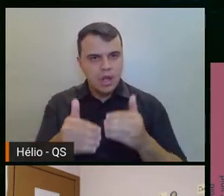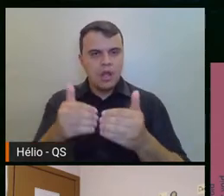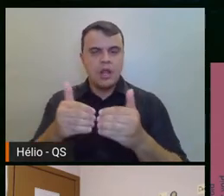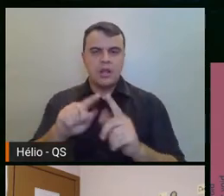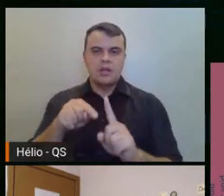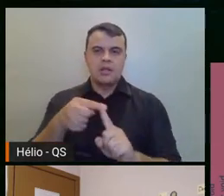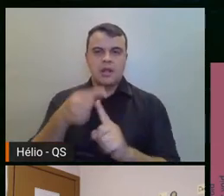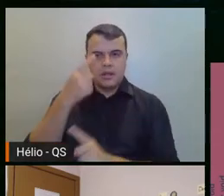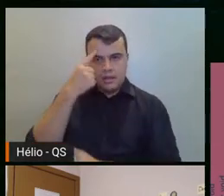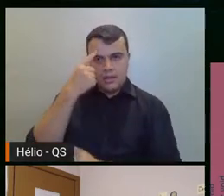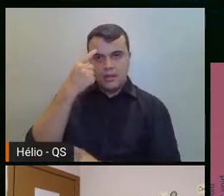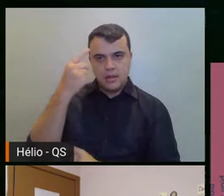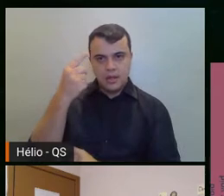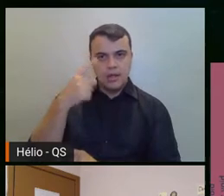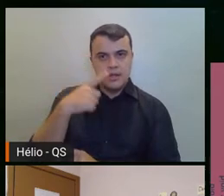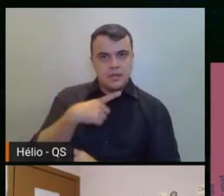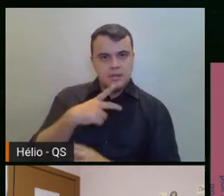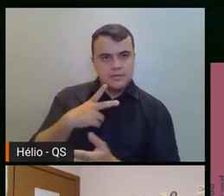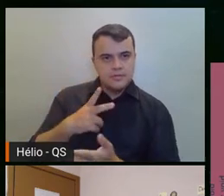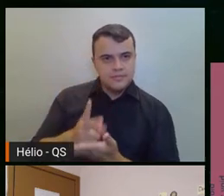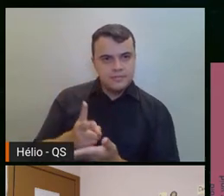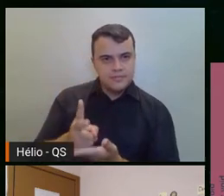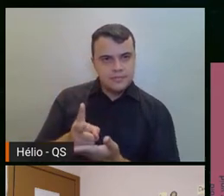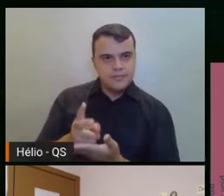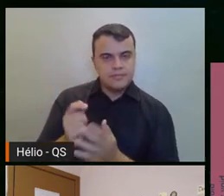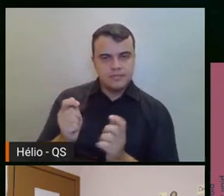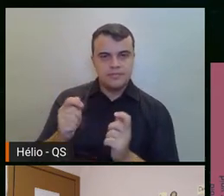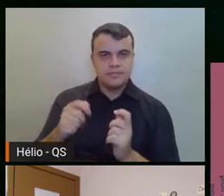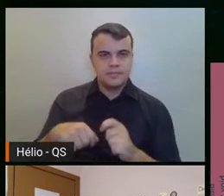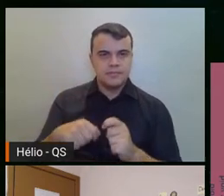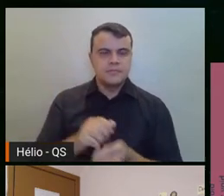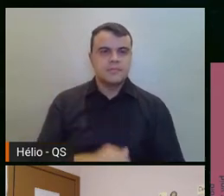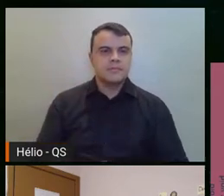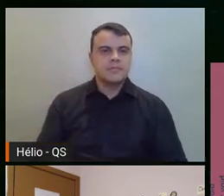justamente essa ideia de você sair da zona de conforto